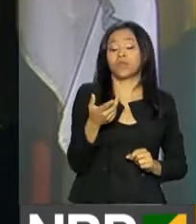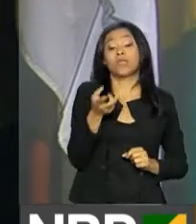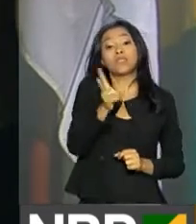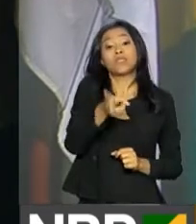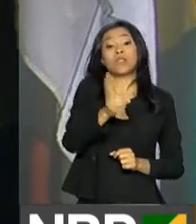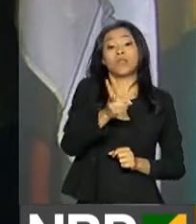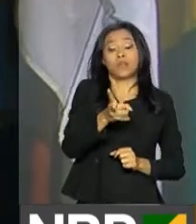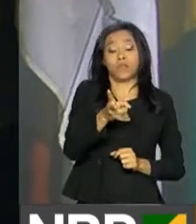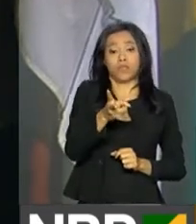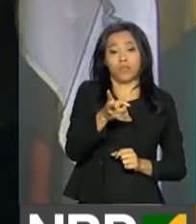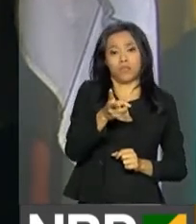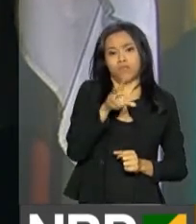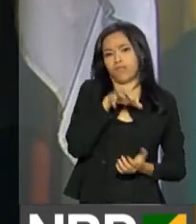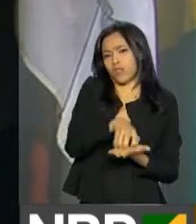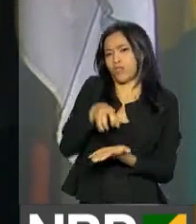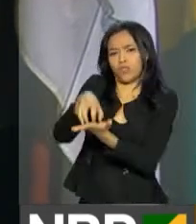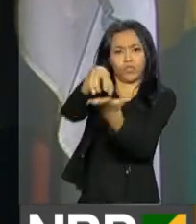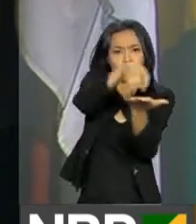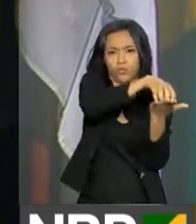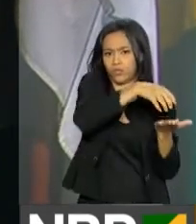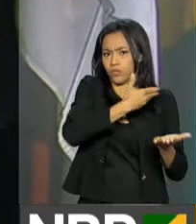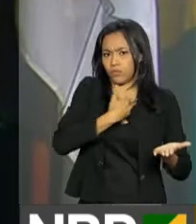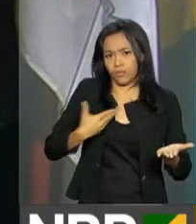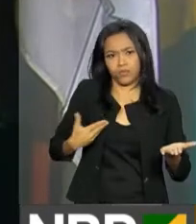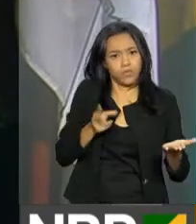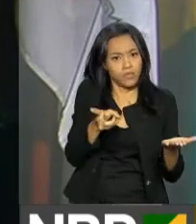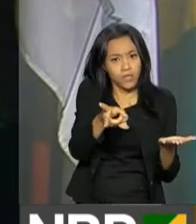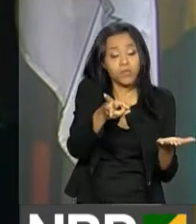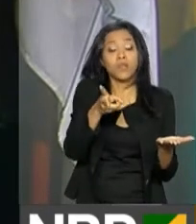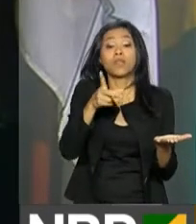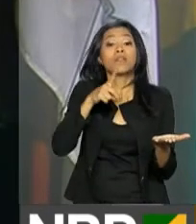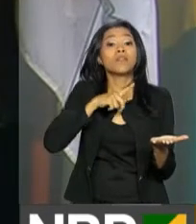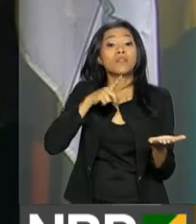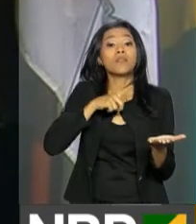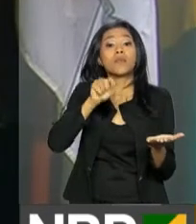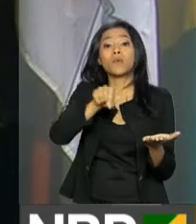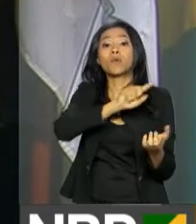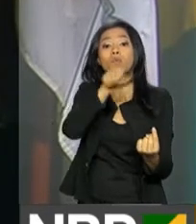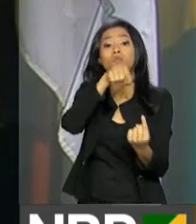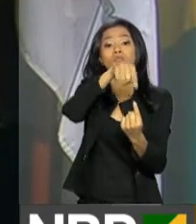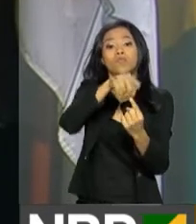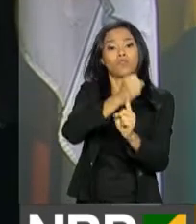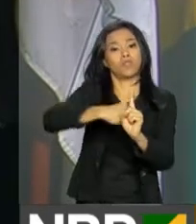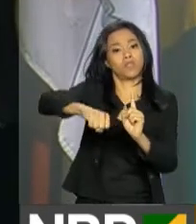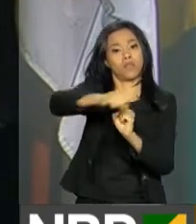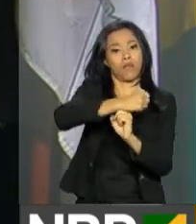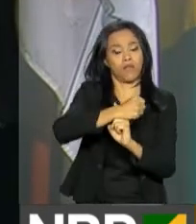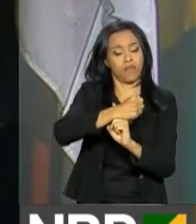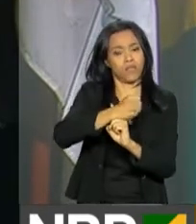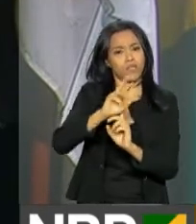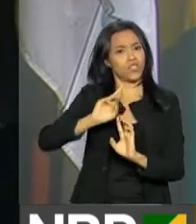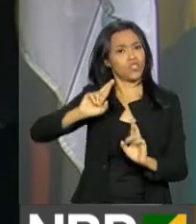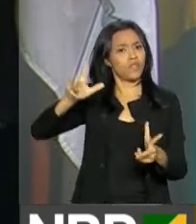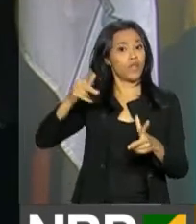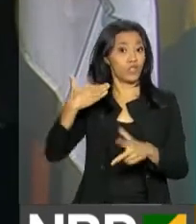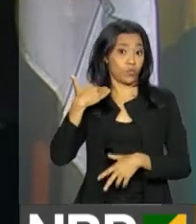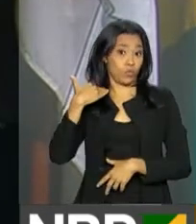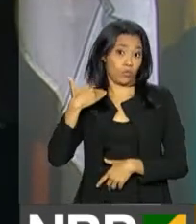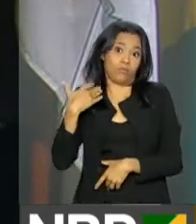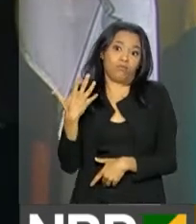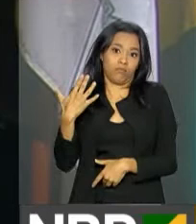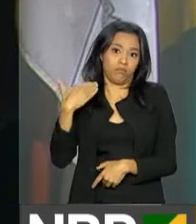a ministra guardian news merece uma uma função social não é diferentemente dos bancos privados que